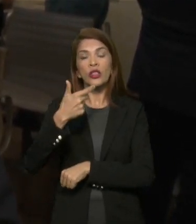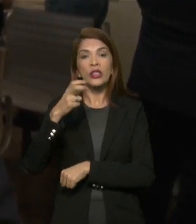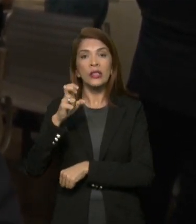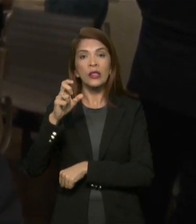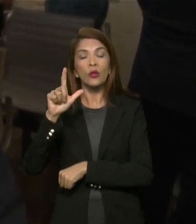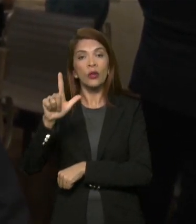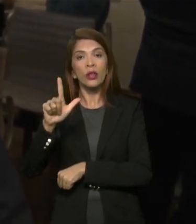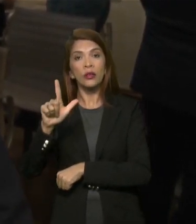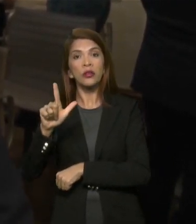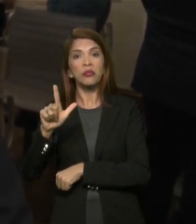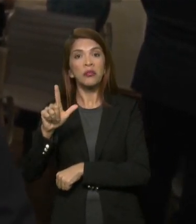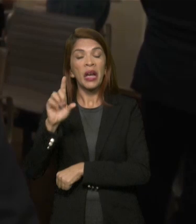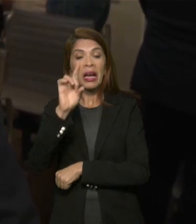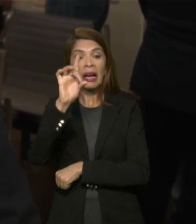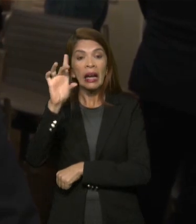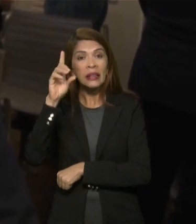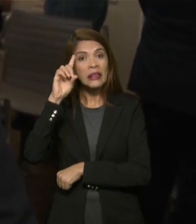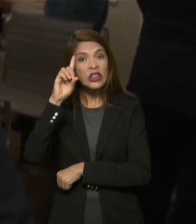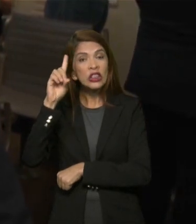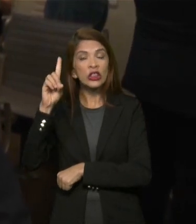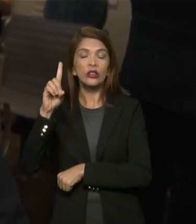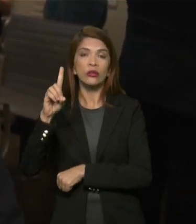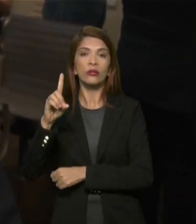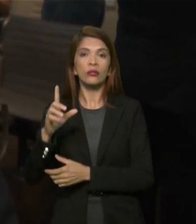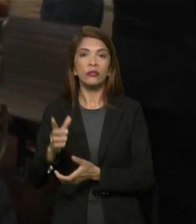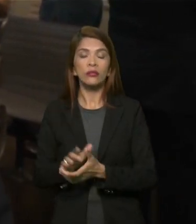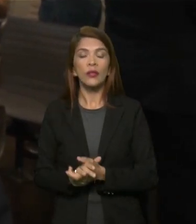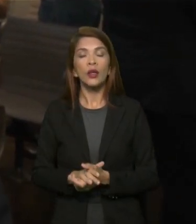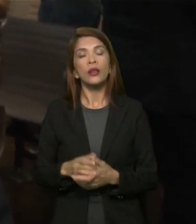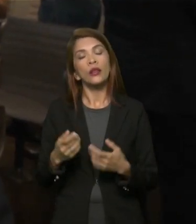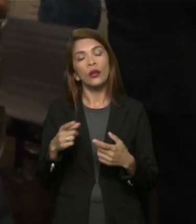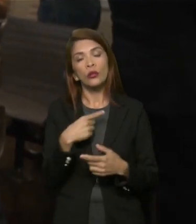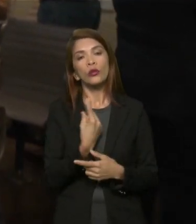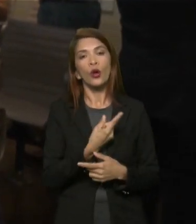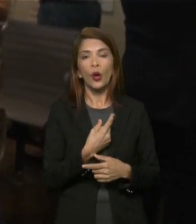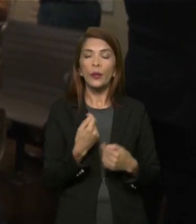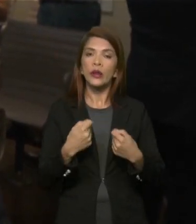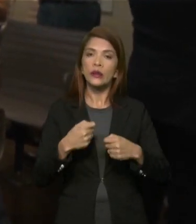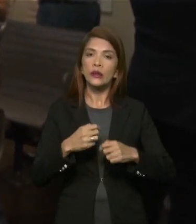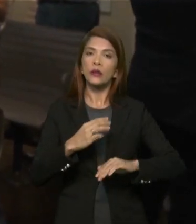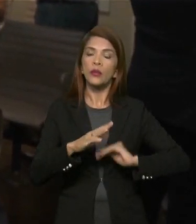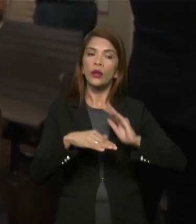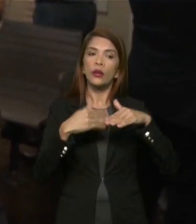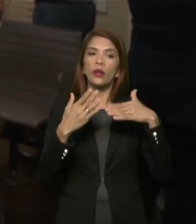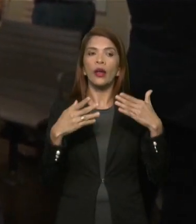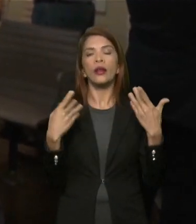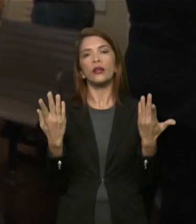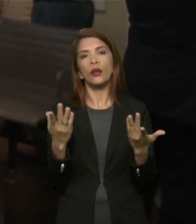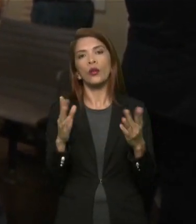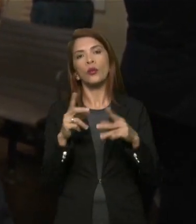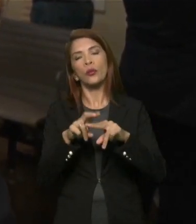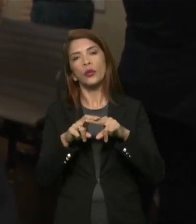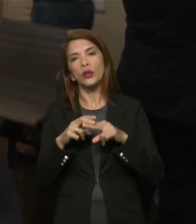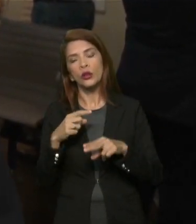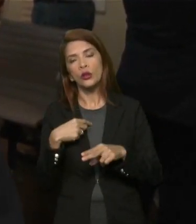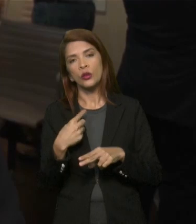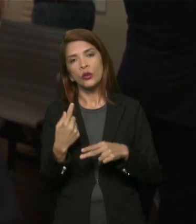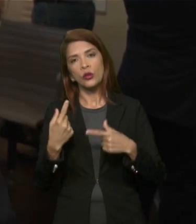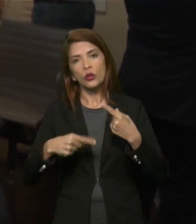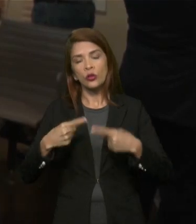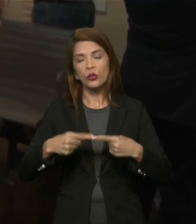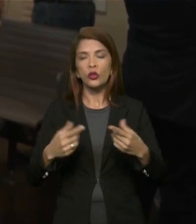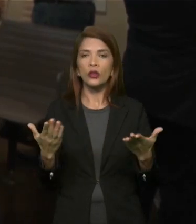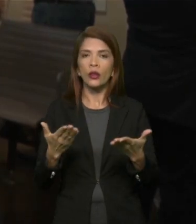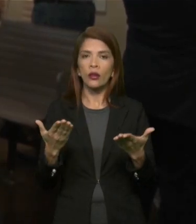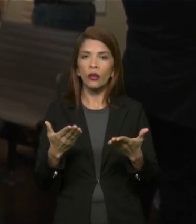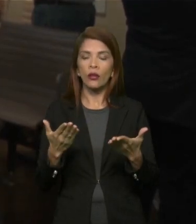por vaca, né? Por vaca. Então nós temos que melhorar. E estamos aqui para discutir com o governo melhorias em toda a cadeia produtiva do leite e agradecer a